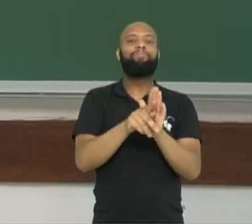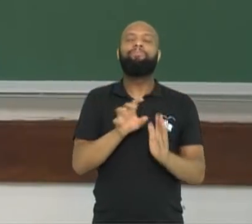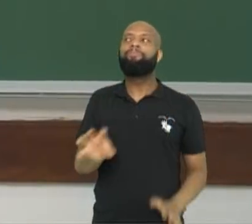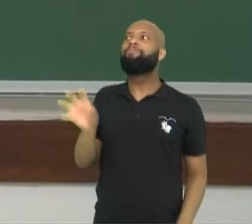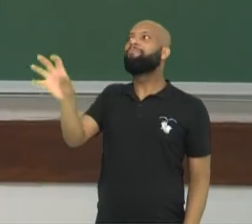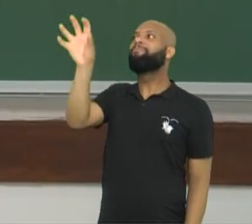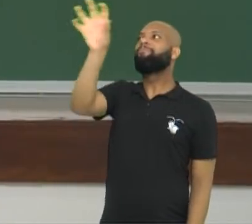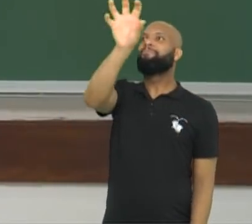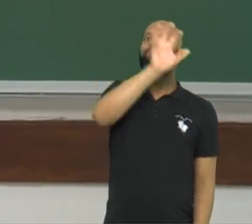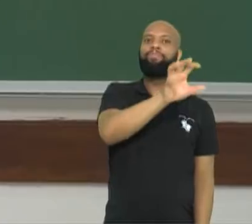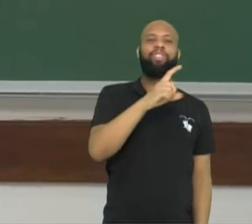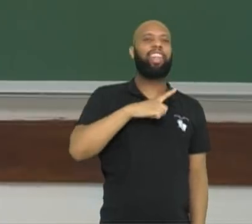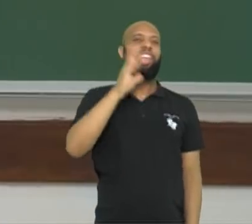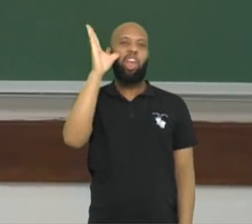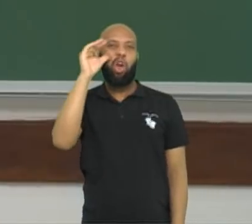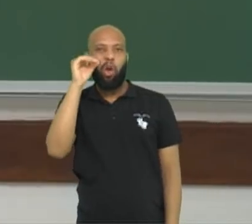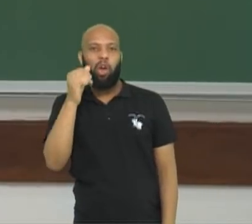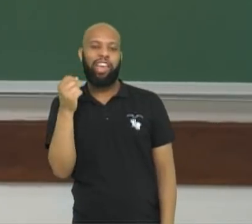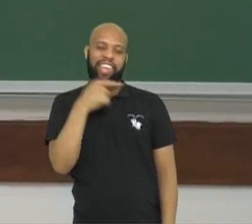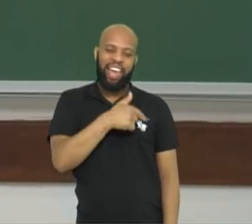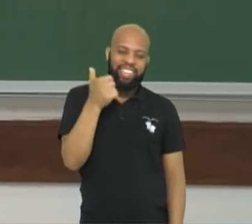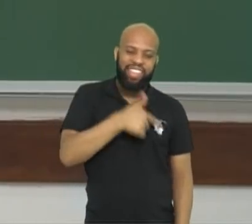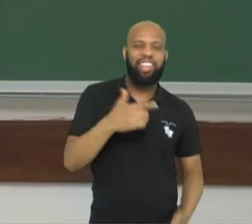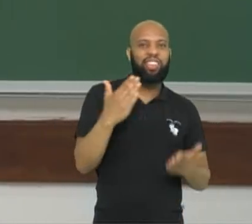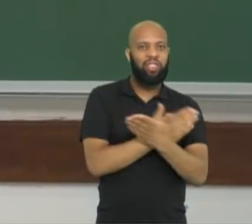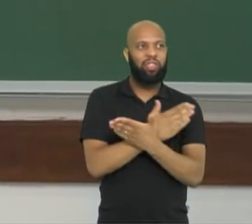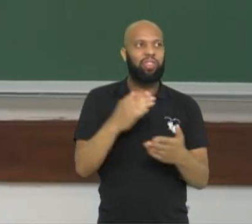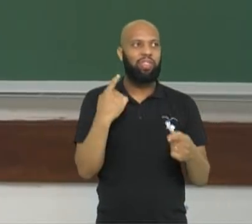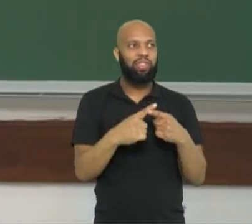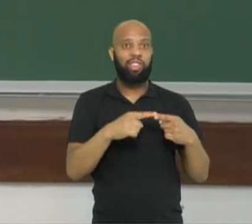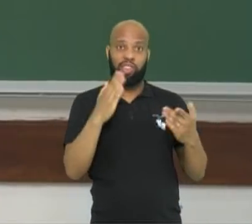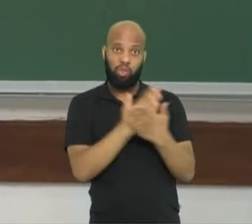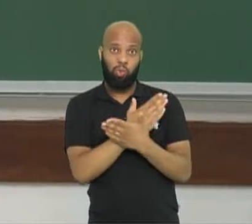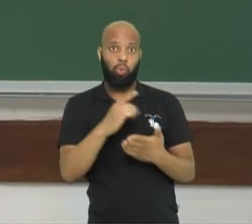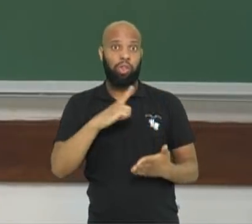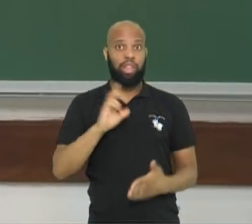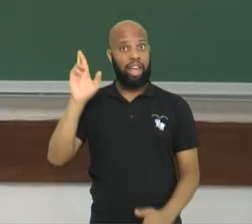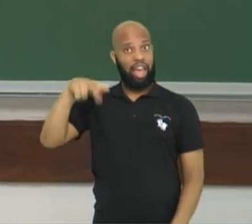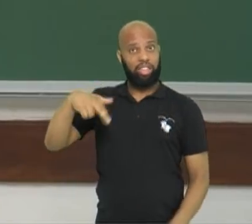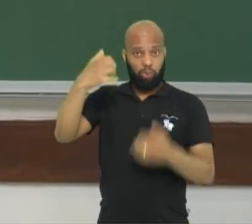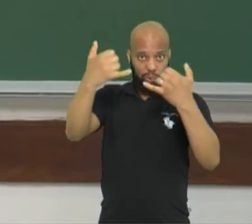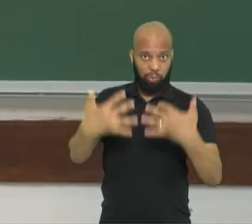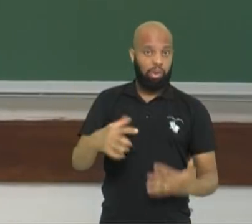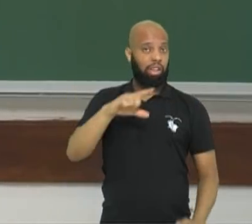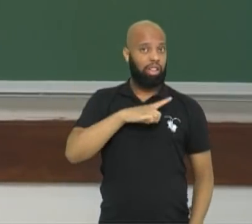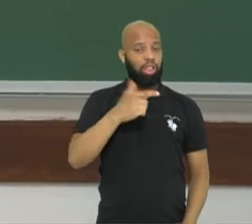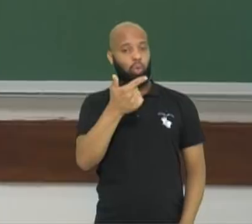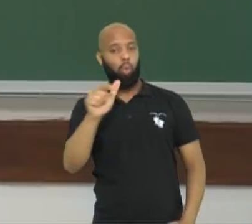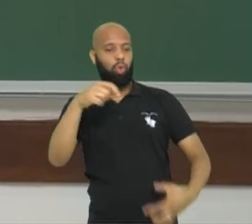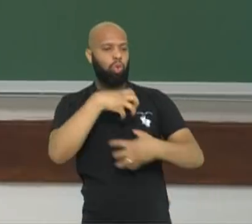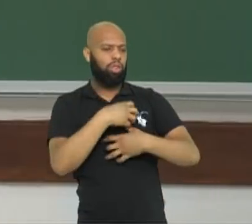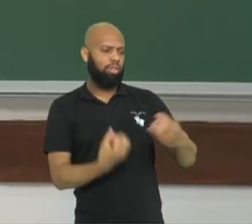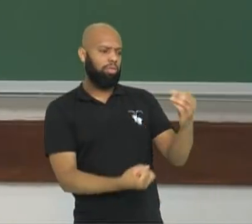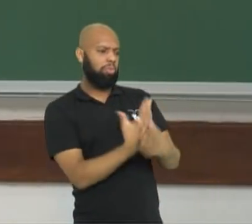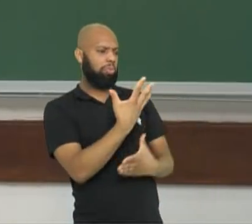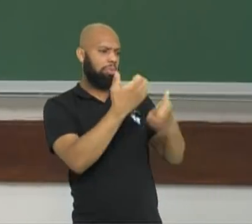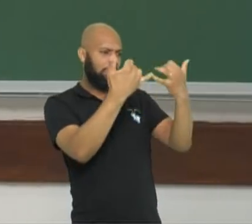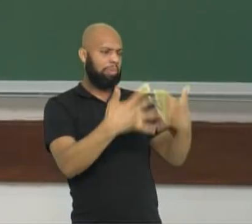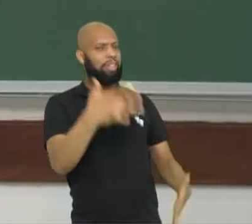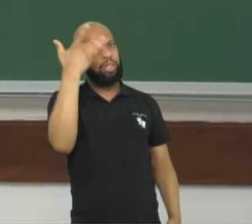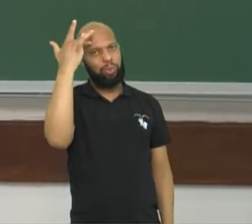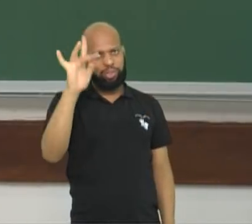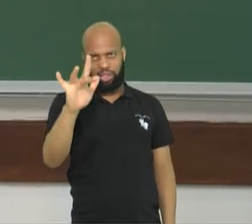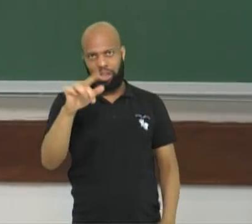regionais, né? São curiosas algumas delas, algumas têm razões de ser, outras elas surgem de um modo inexplicável,